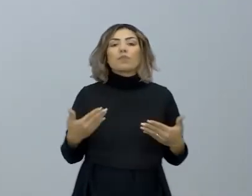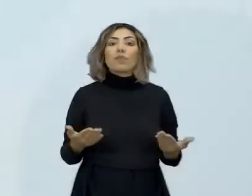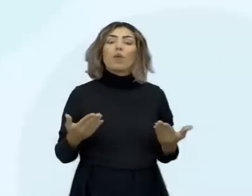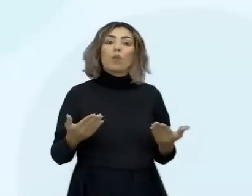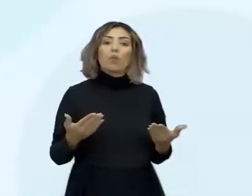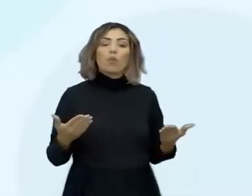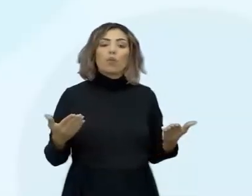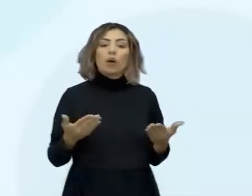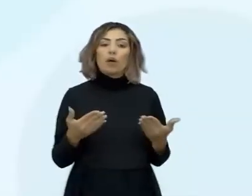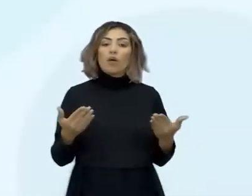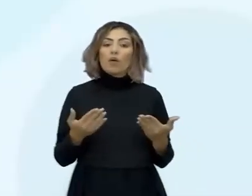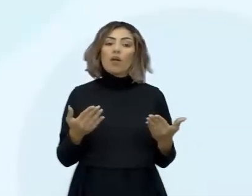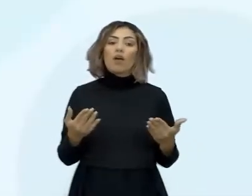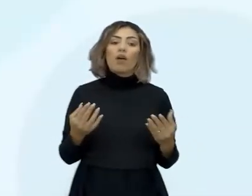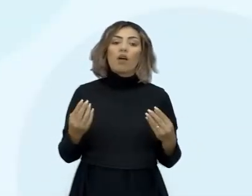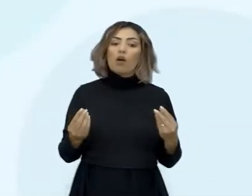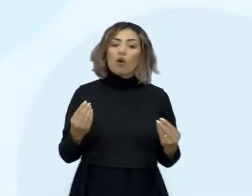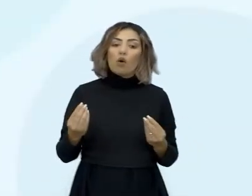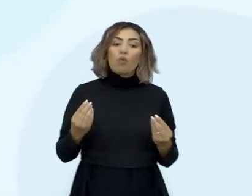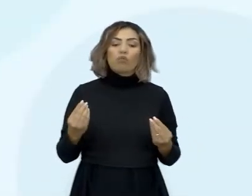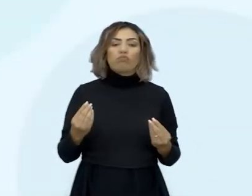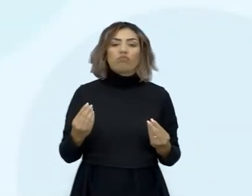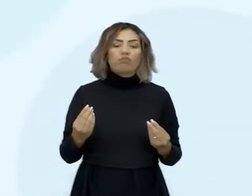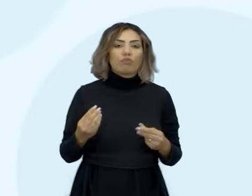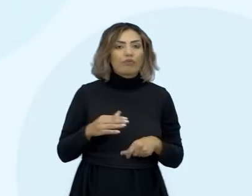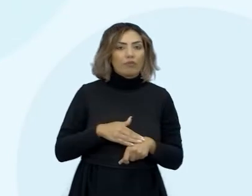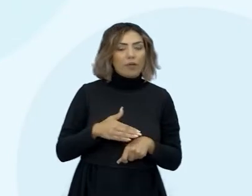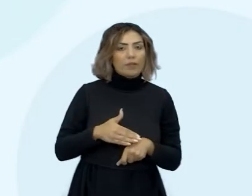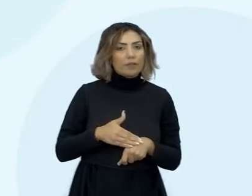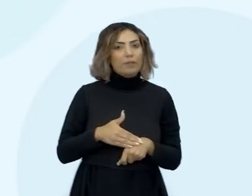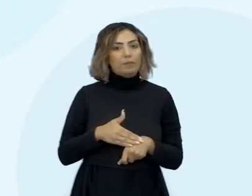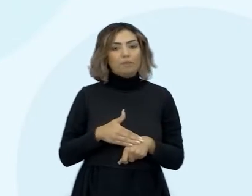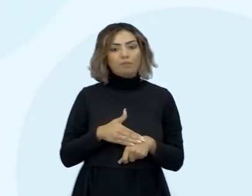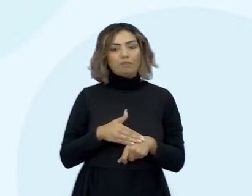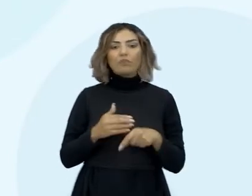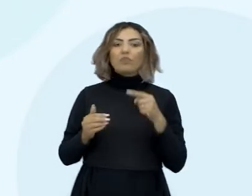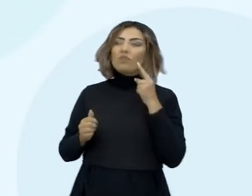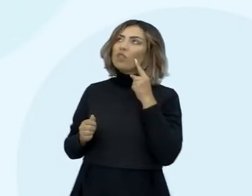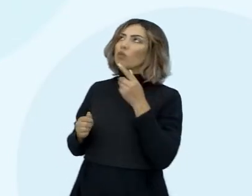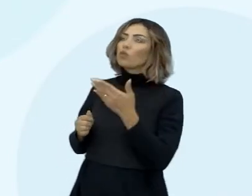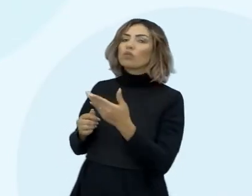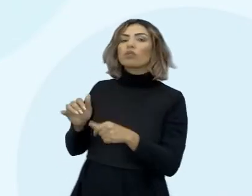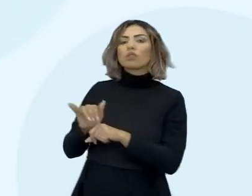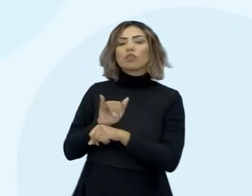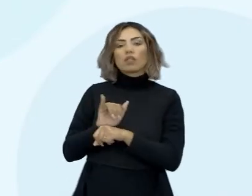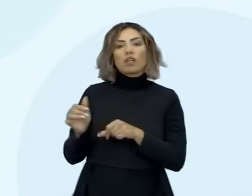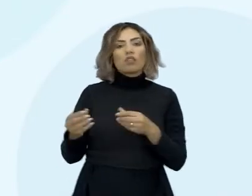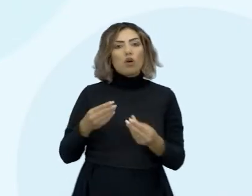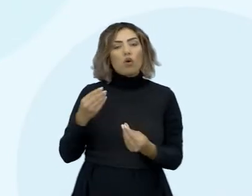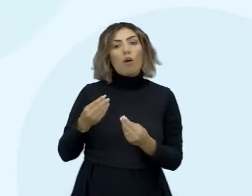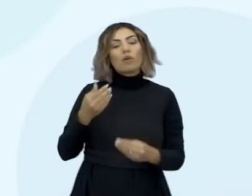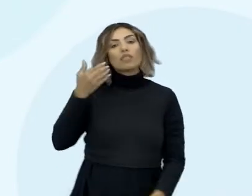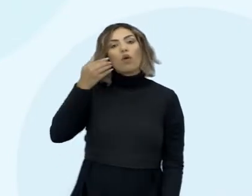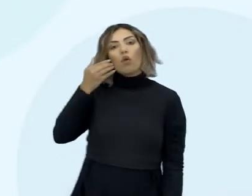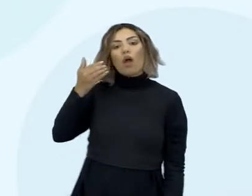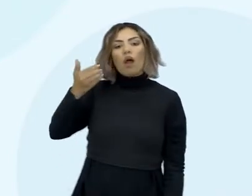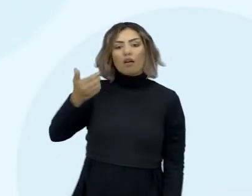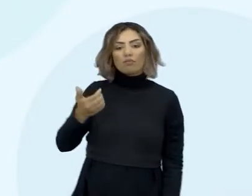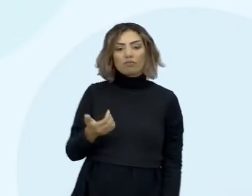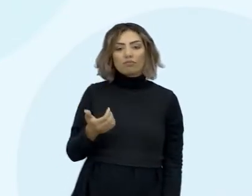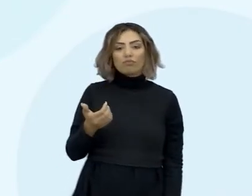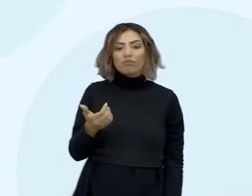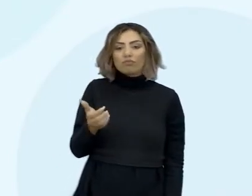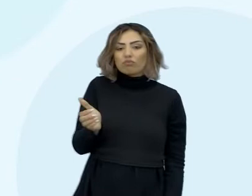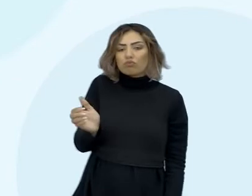só, aqui a gente não tem o destaque, mas esse daí a gente colocou ali um celularzinho para ilustrar,